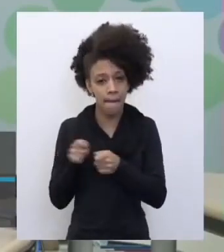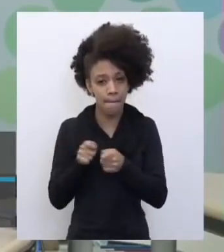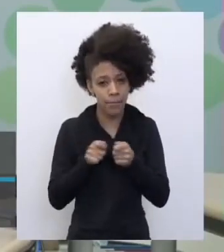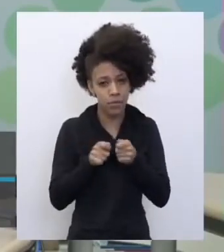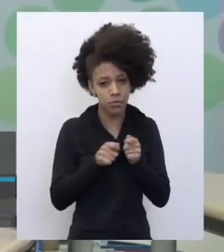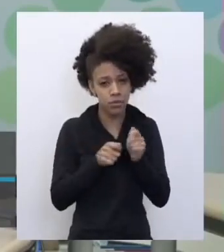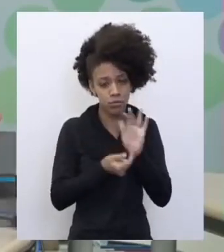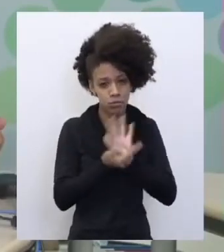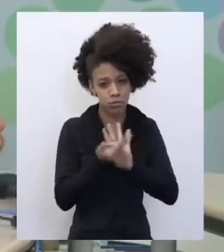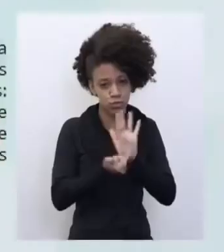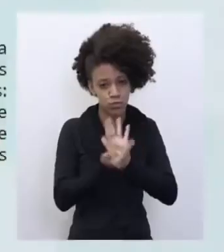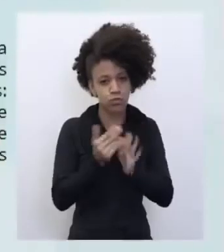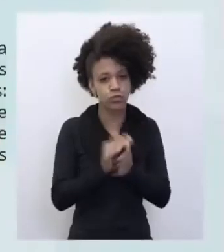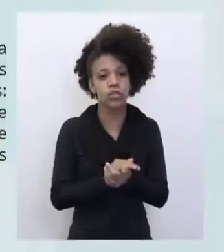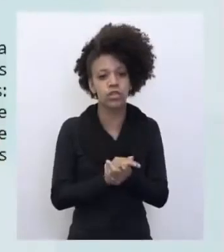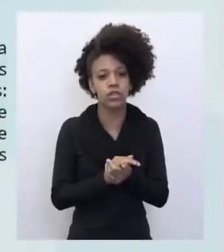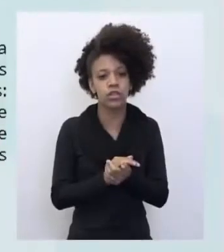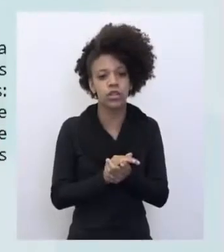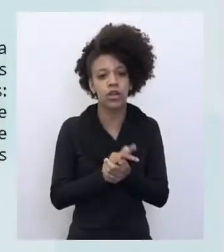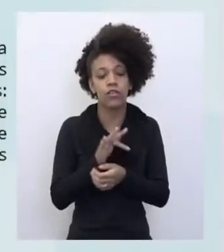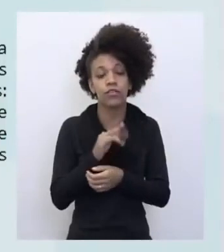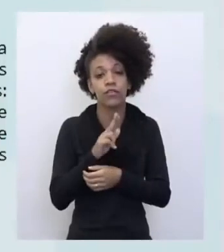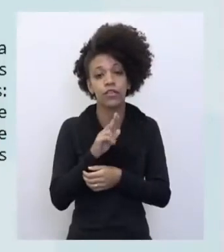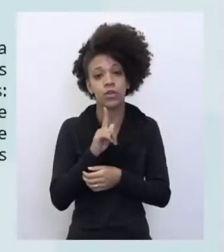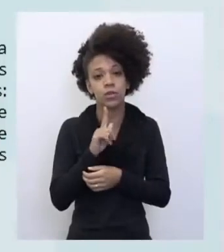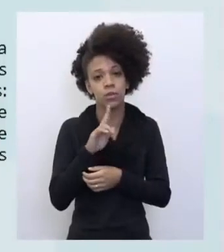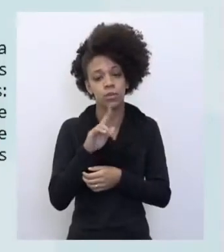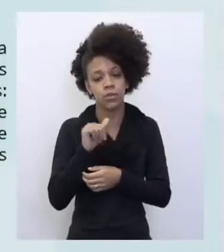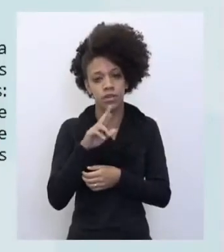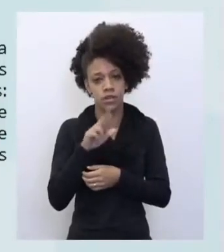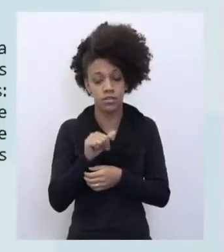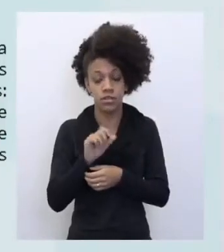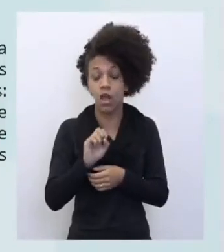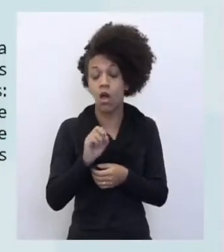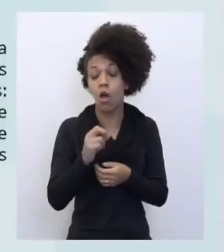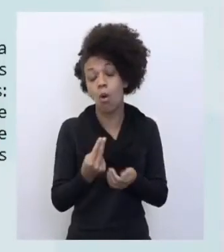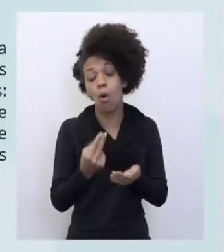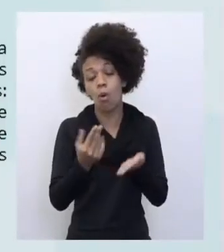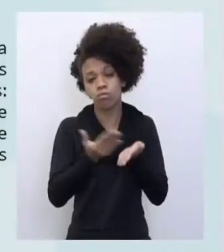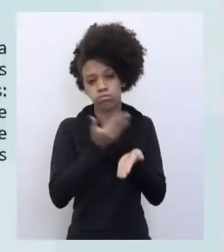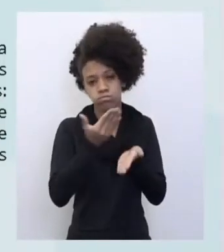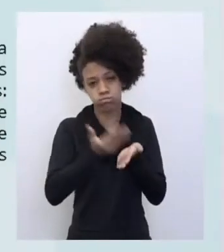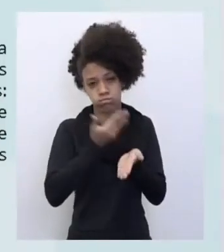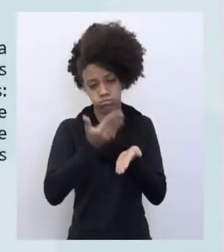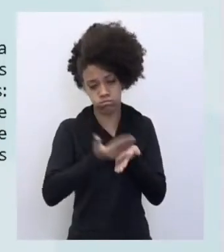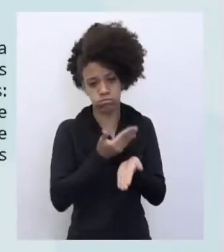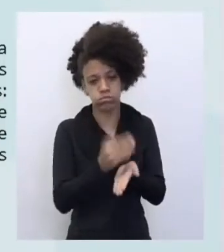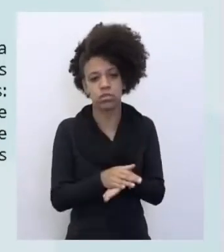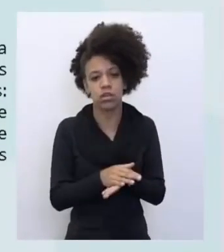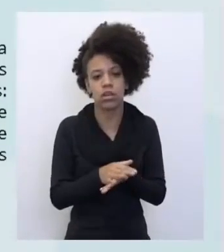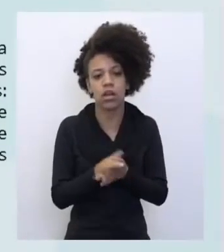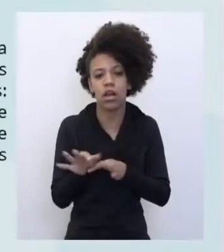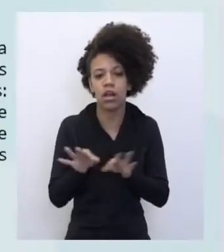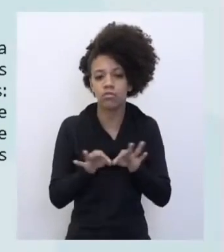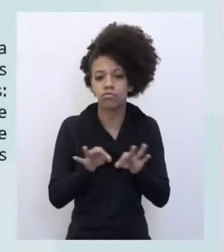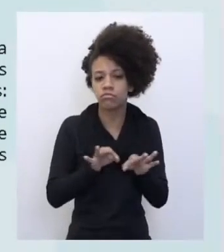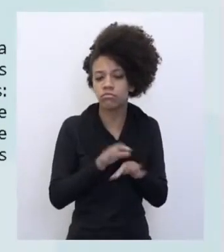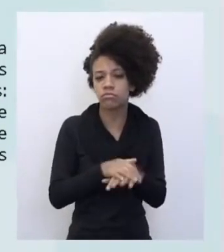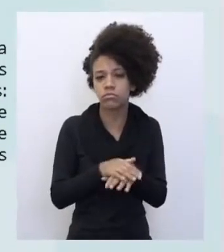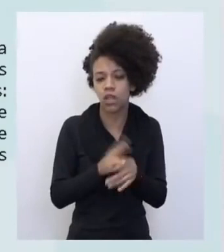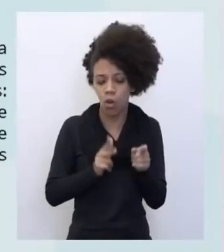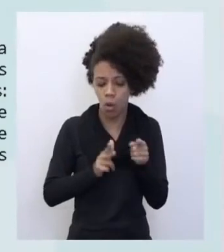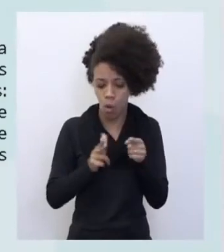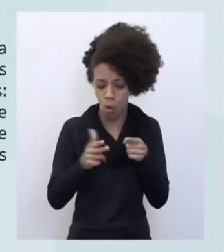Então, recorte figuras ou revistas de jornais e comece a trabalhar a manipulação com os recortes, com